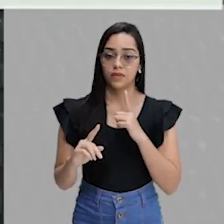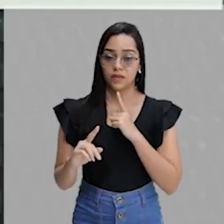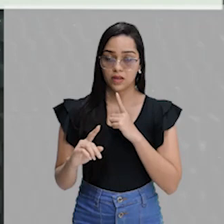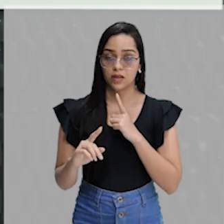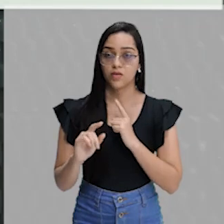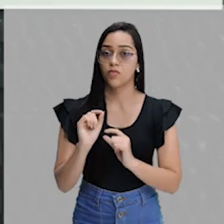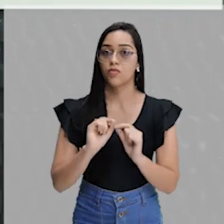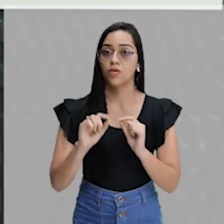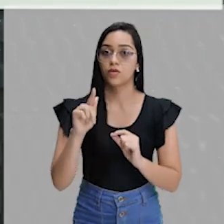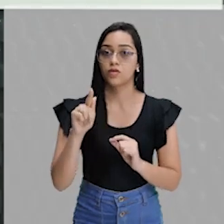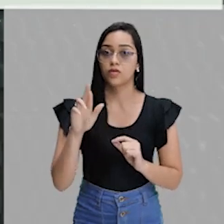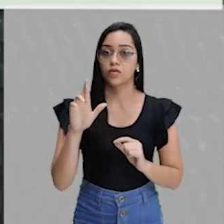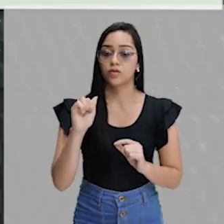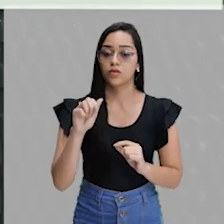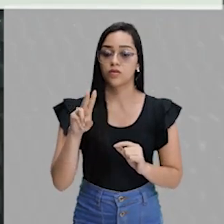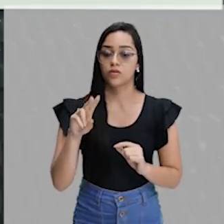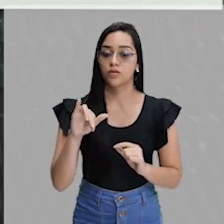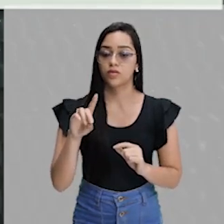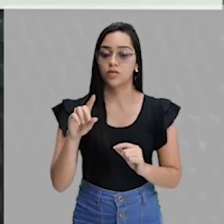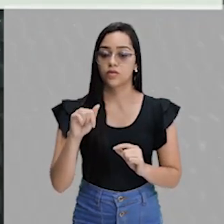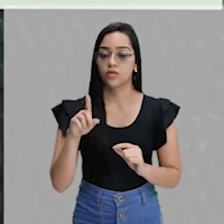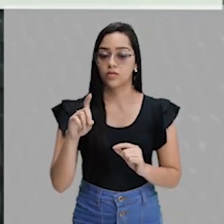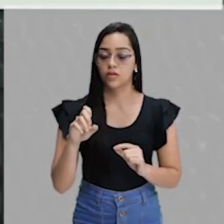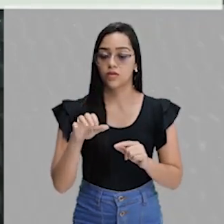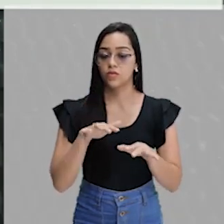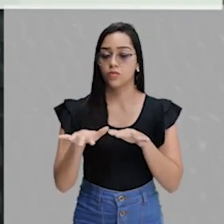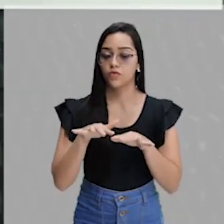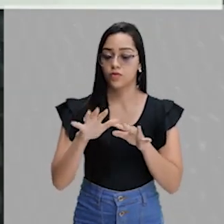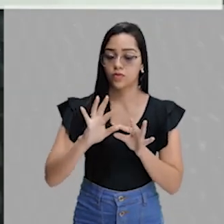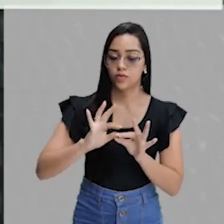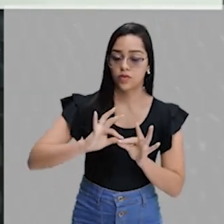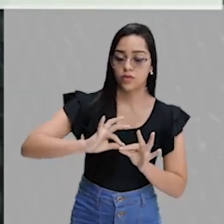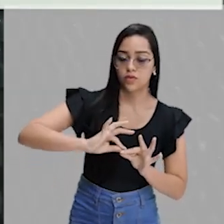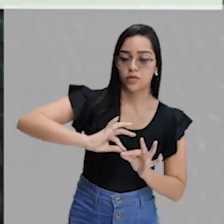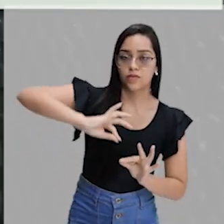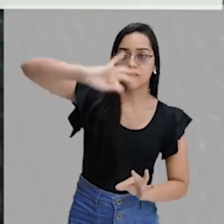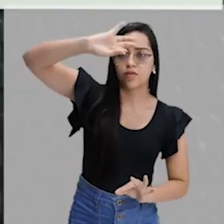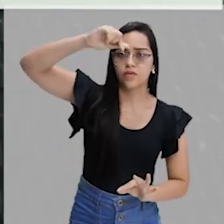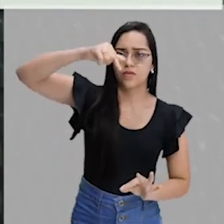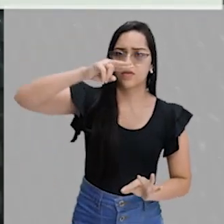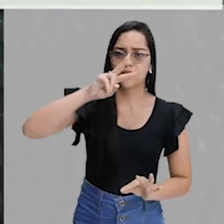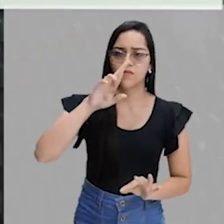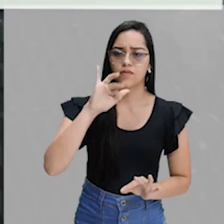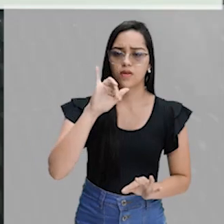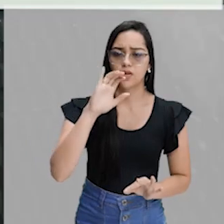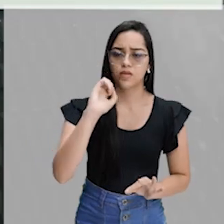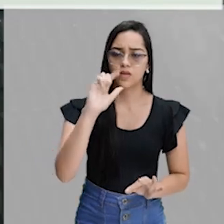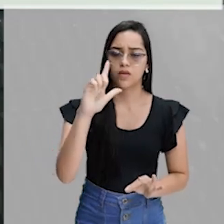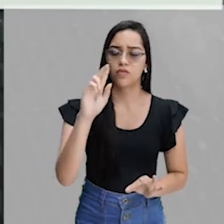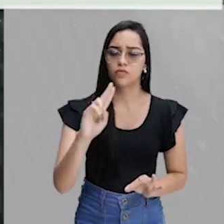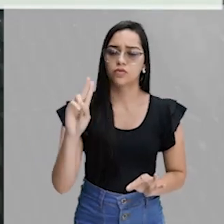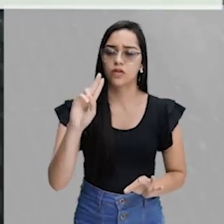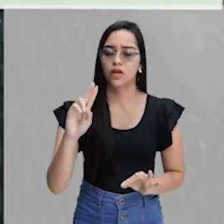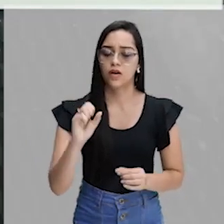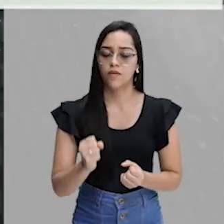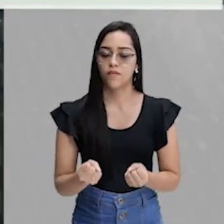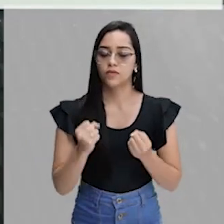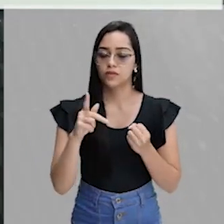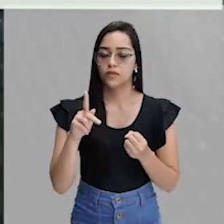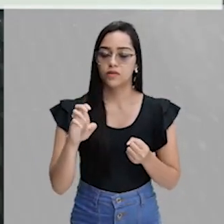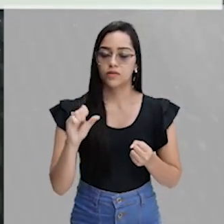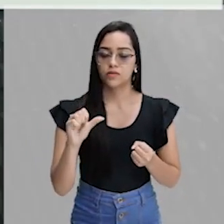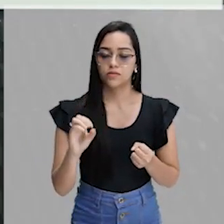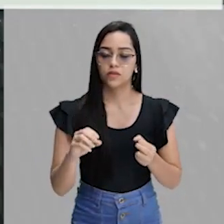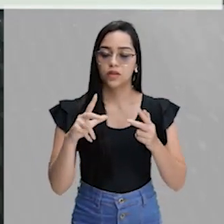de gravidade, o movimento é o movimento vertical, então vamos utilizar a força como força-peso. Então ficará como?